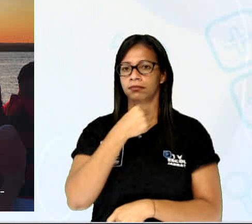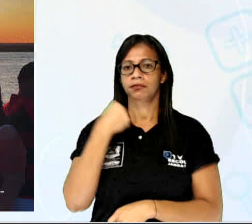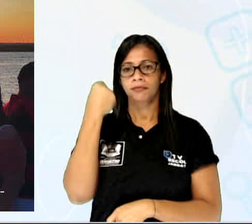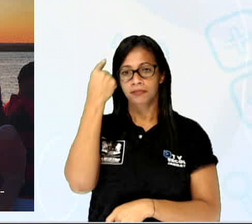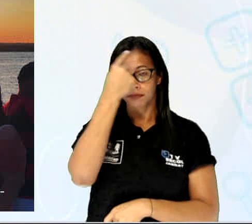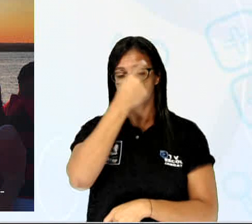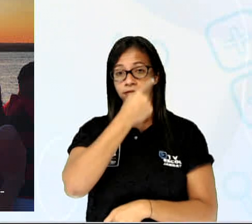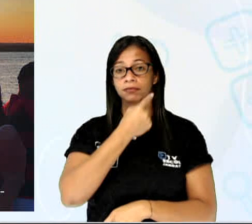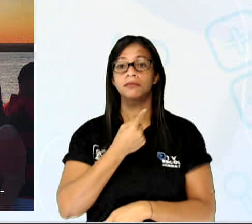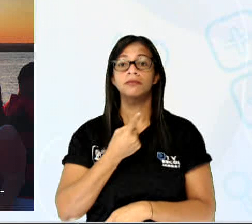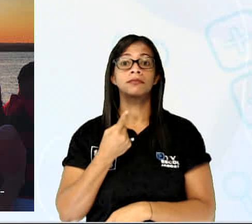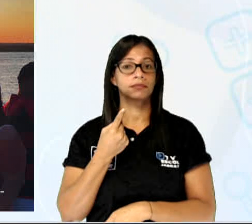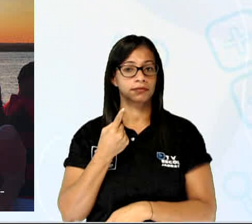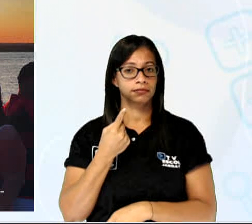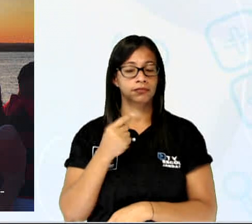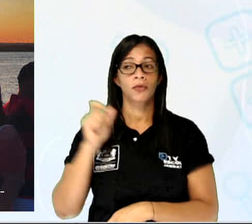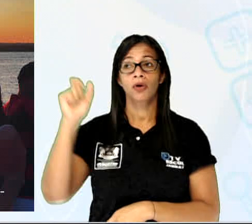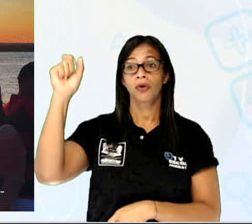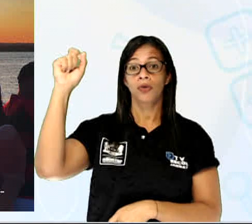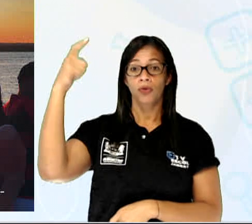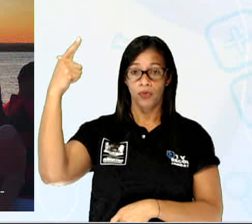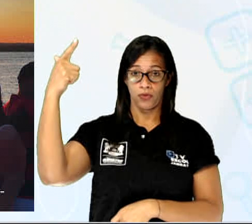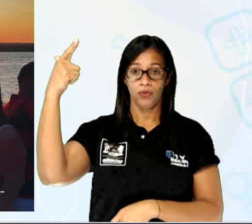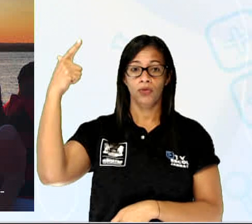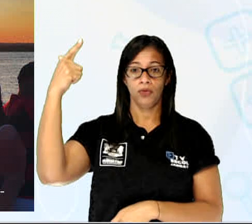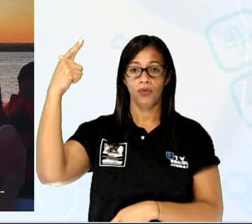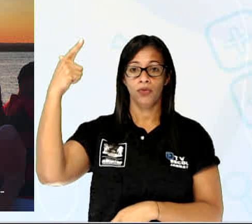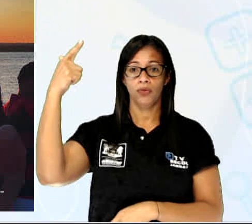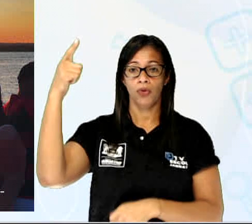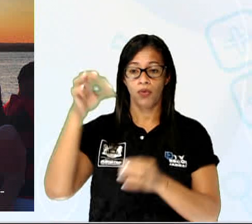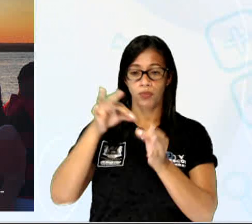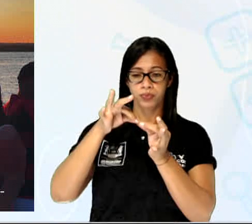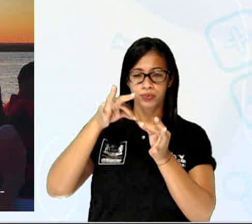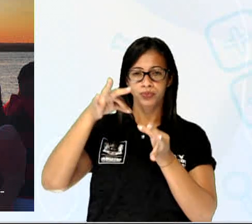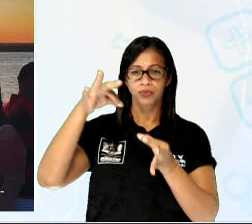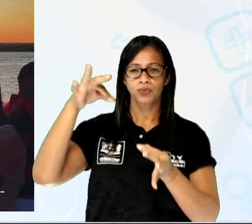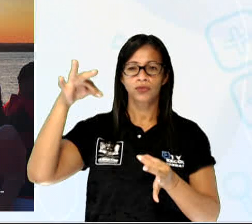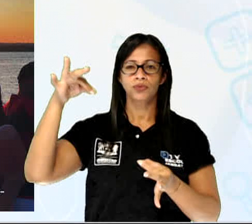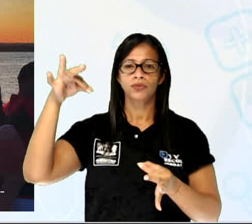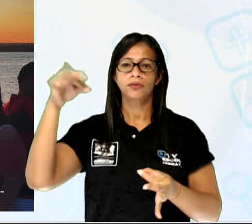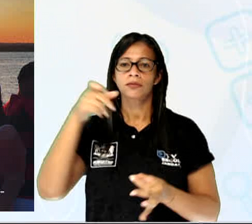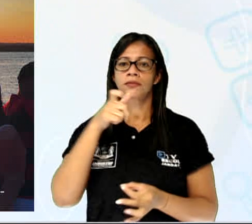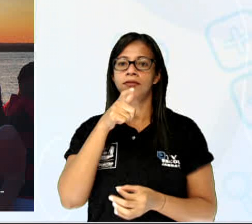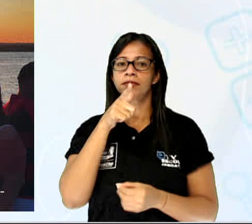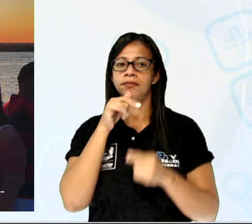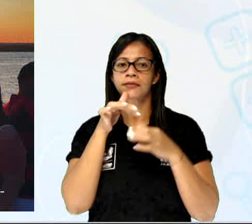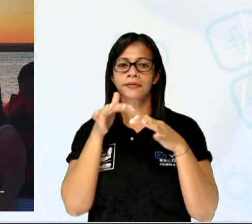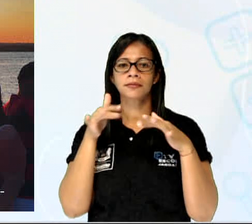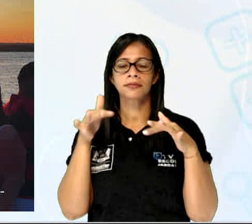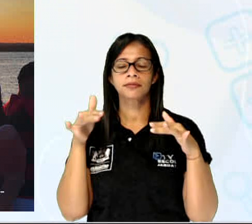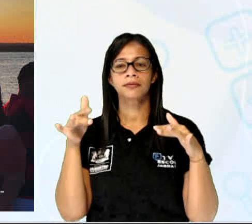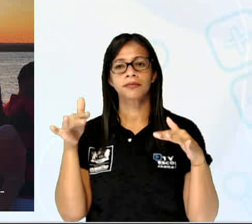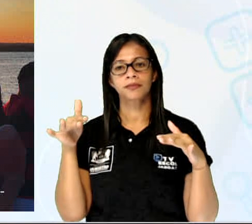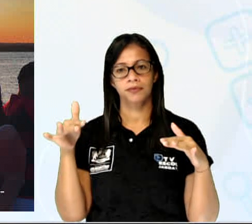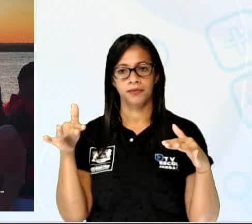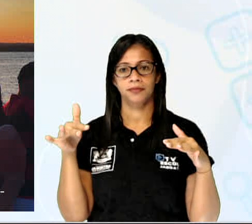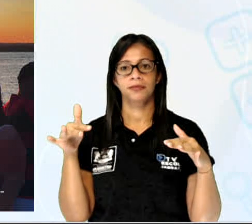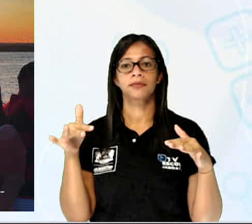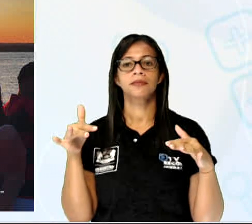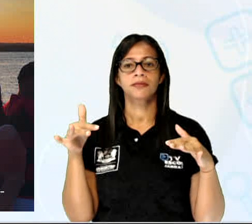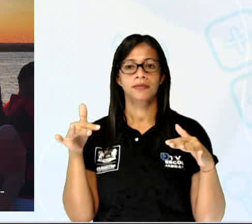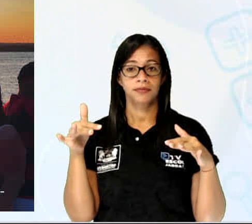mais distante do mar? Estão percebendo isso, essa posição? No meio vocês estão vendo